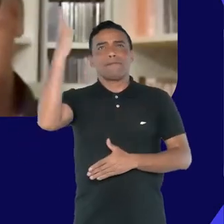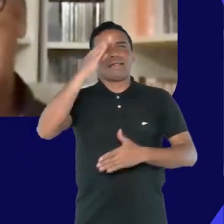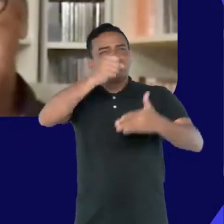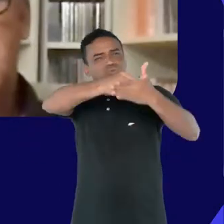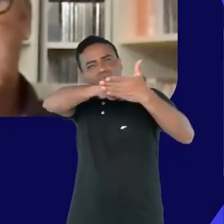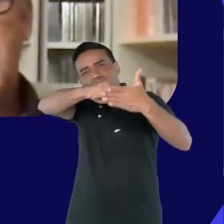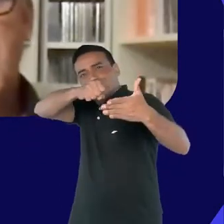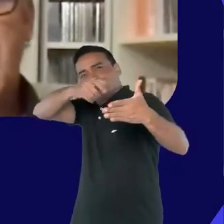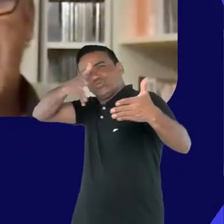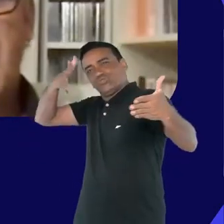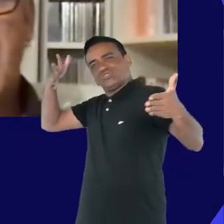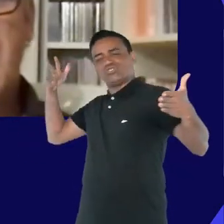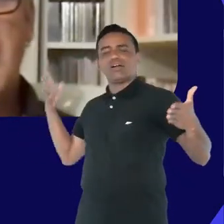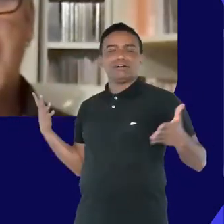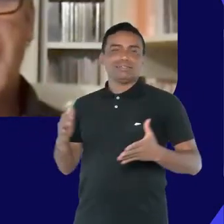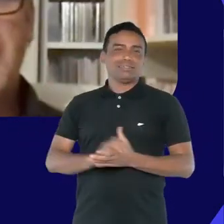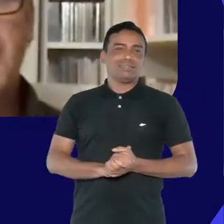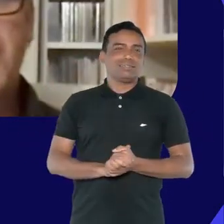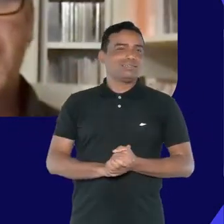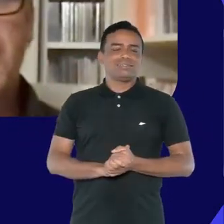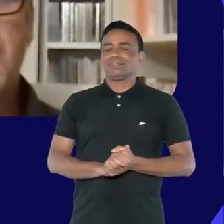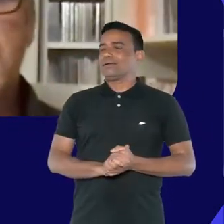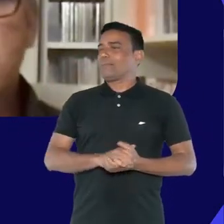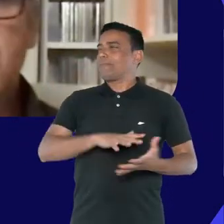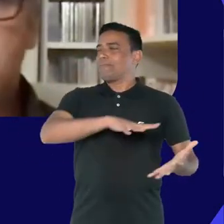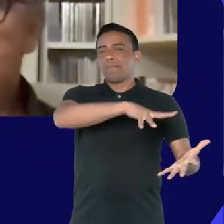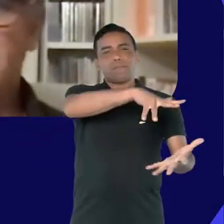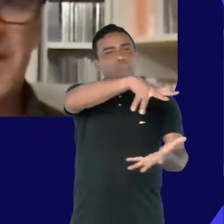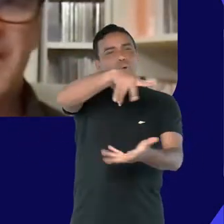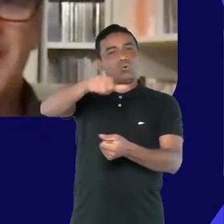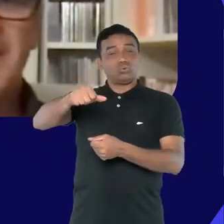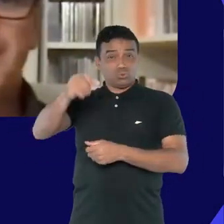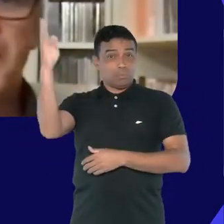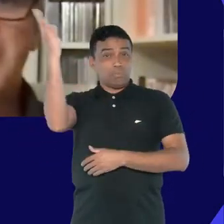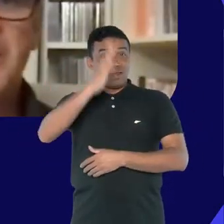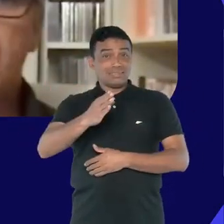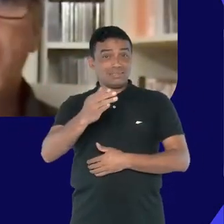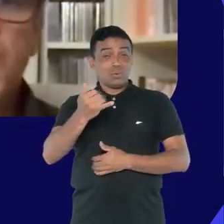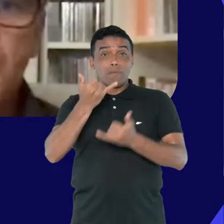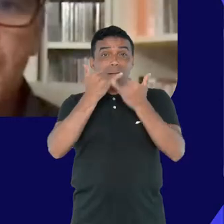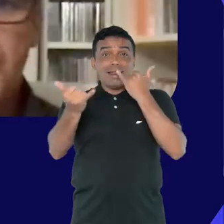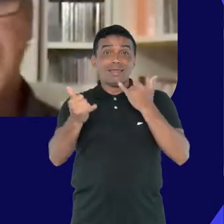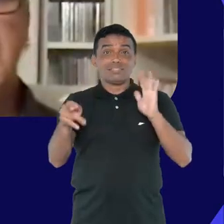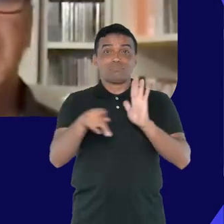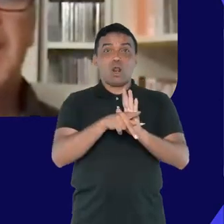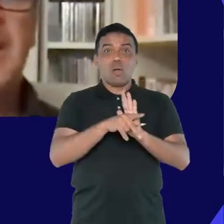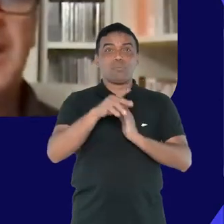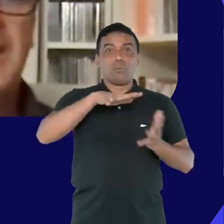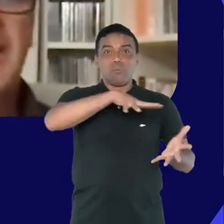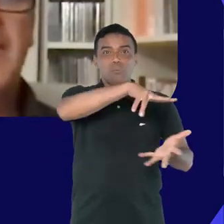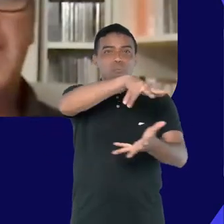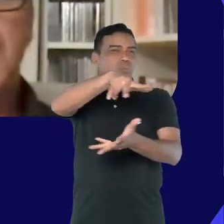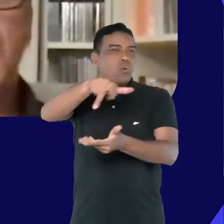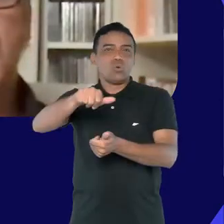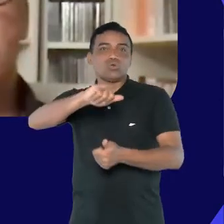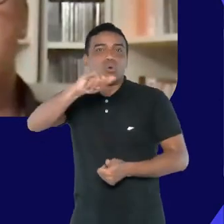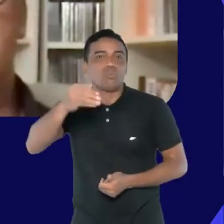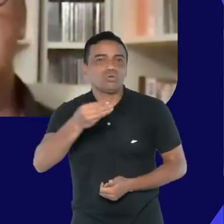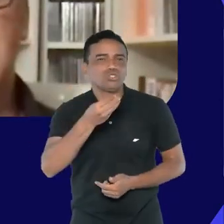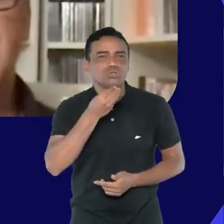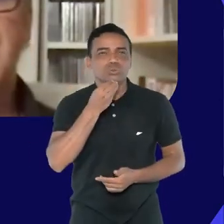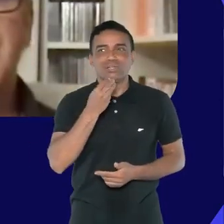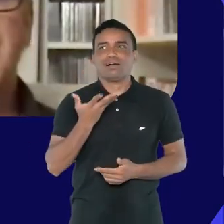do Brasil. É realmente um mundo, esse país é um mundo e tenho tido